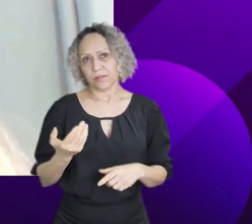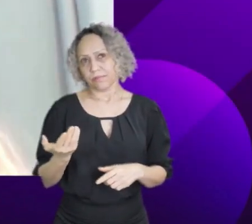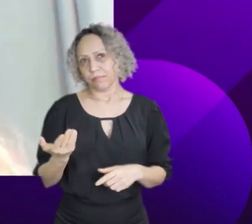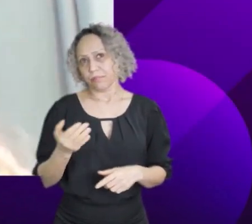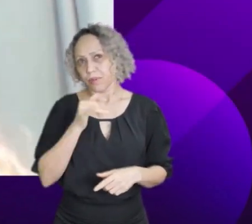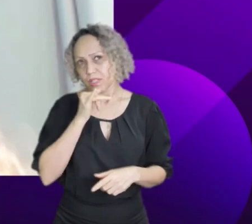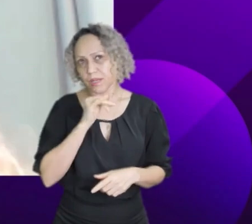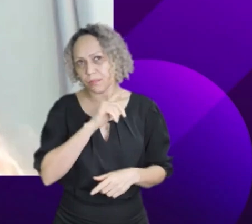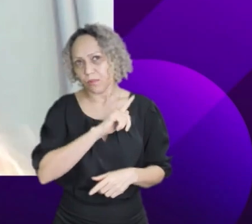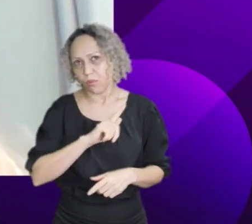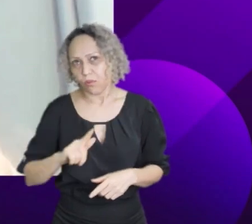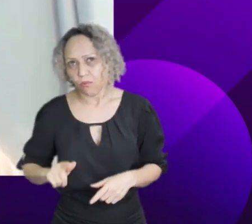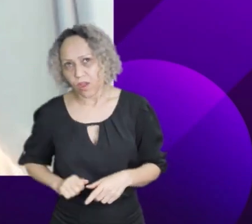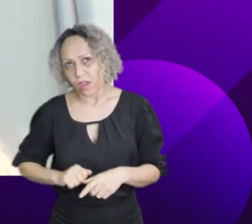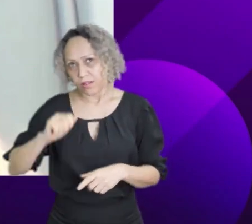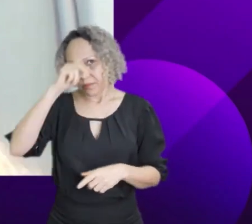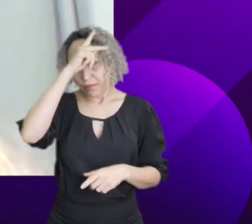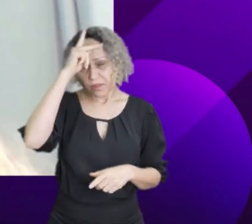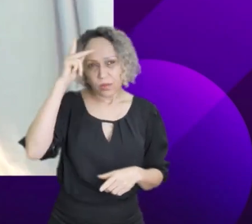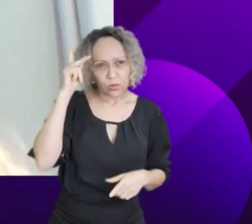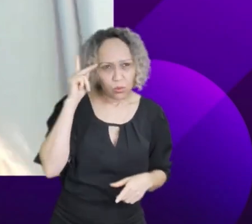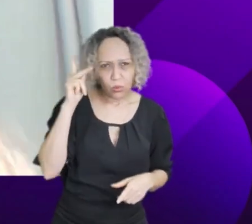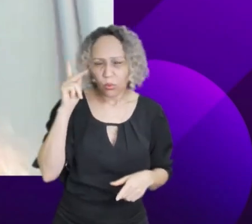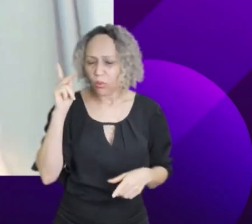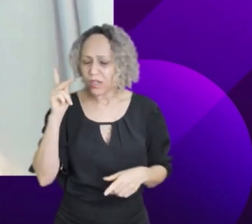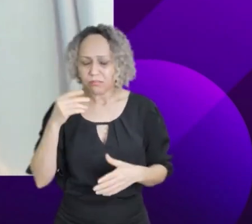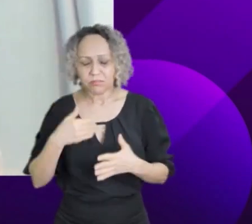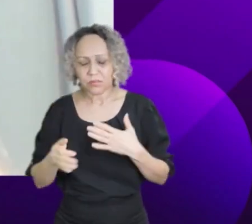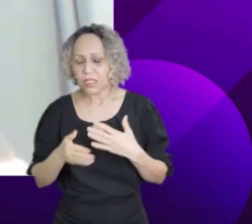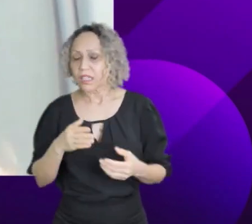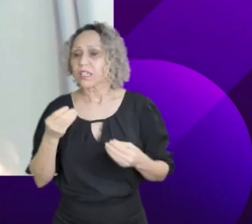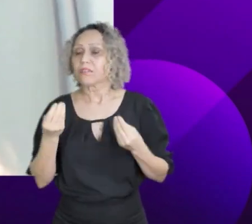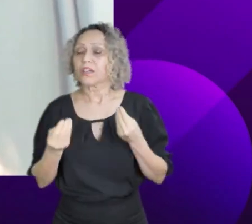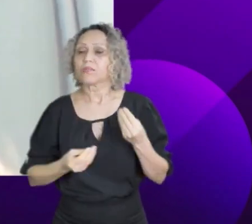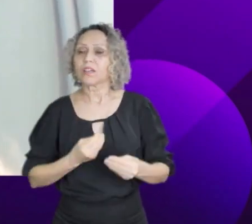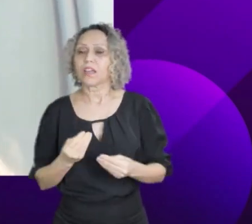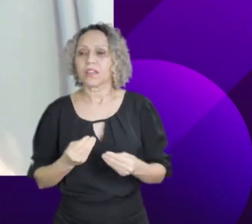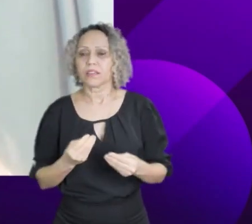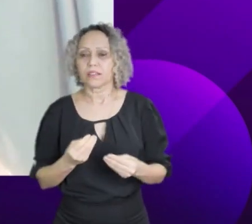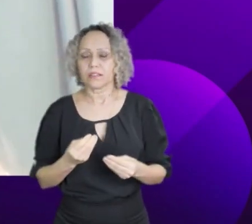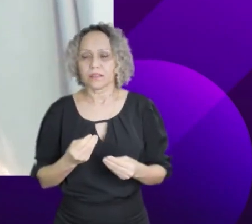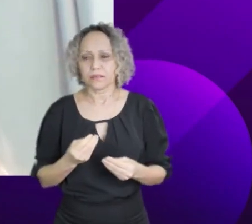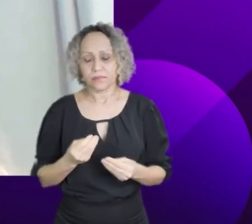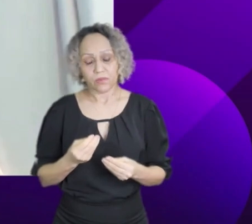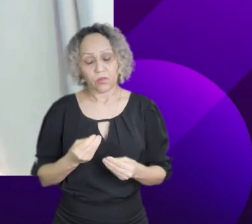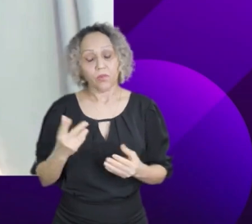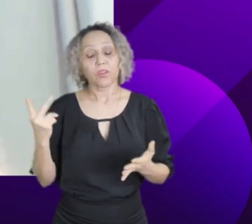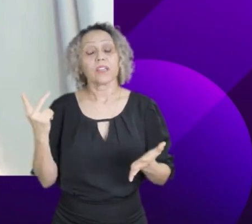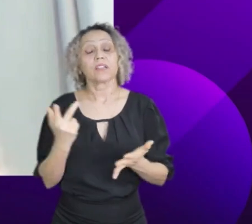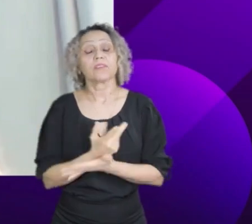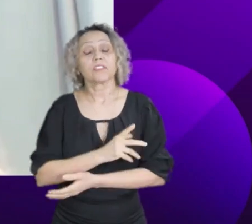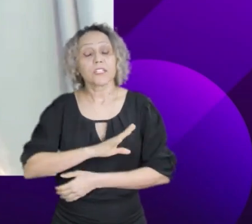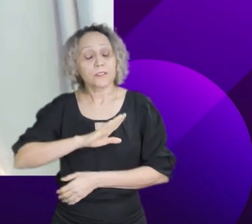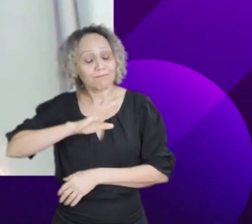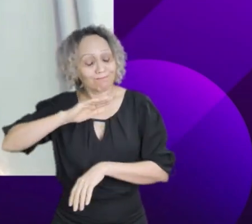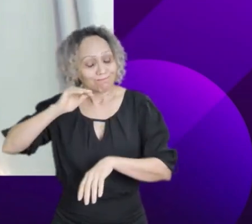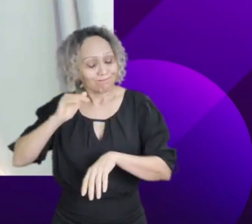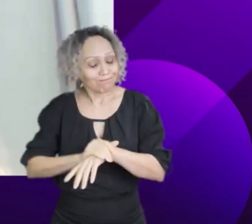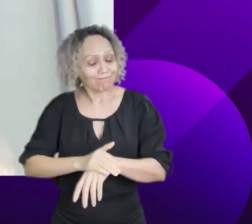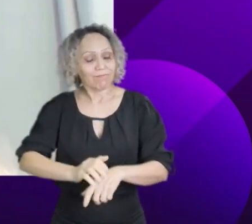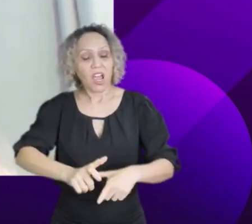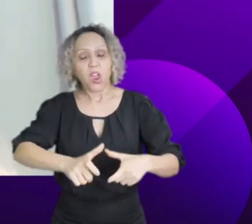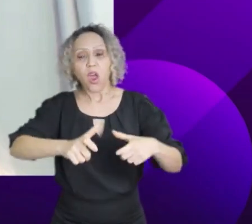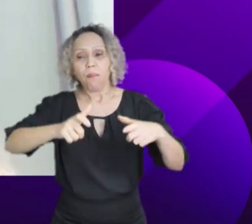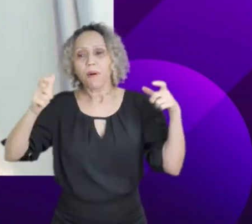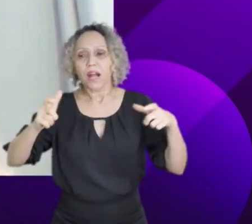tirar espaço do carro, porque o uso do carro já vai estar consolidado. Porque o que causa a maior parte dos acidentes